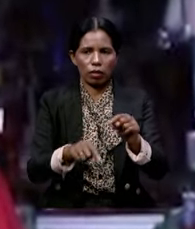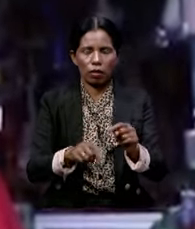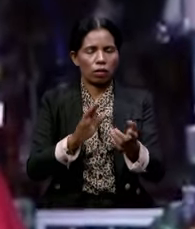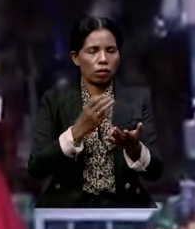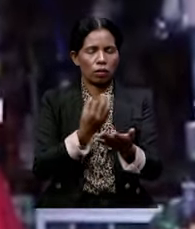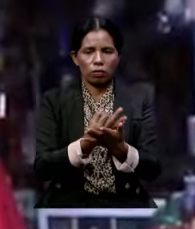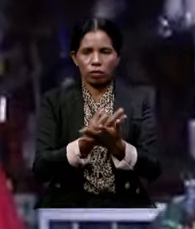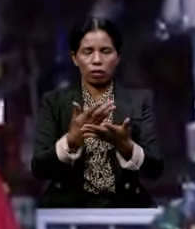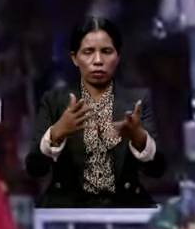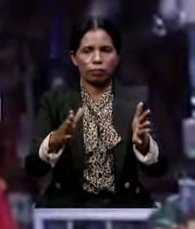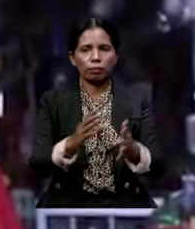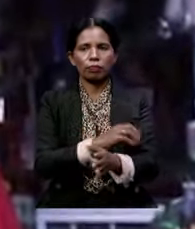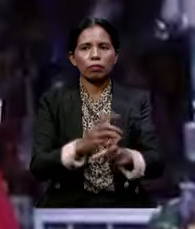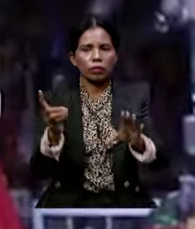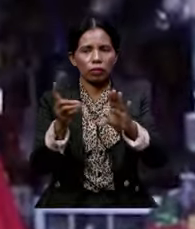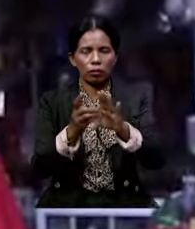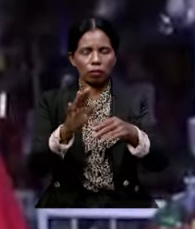laia para o documento, vai ser, né?